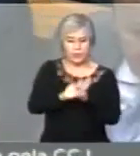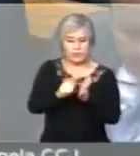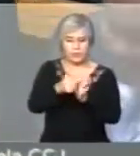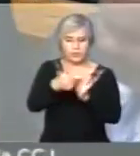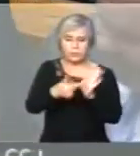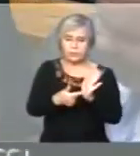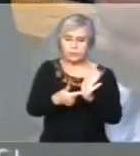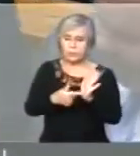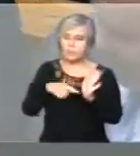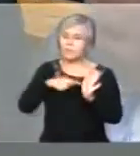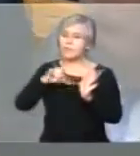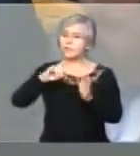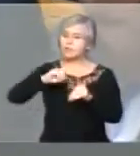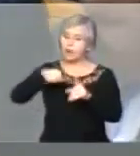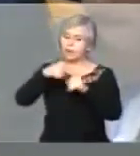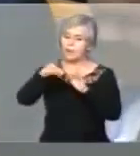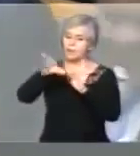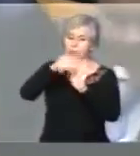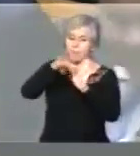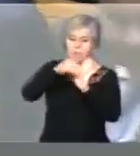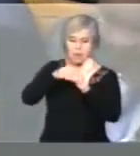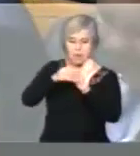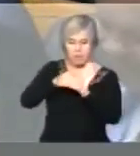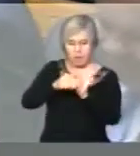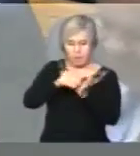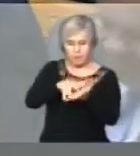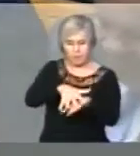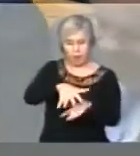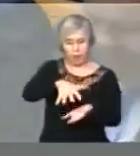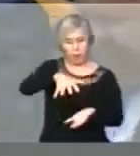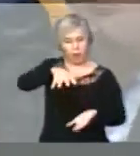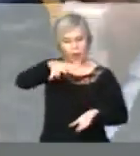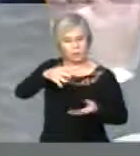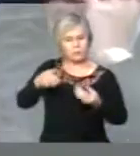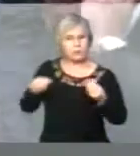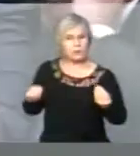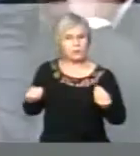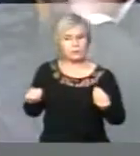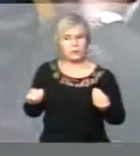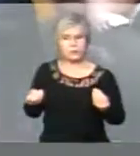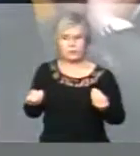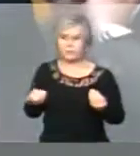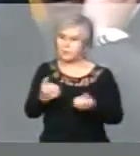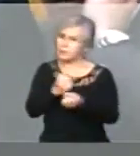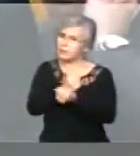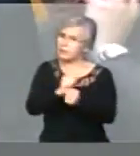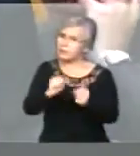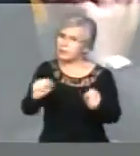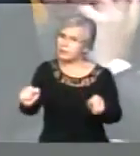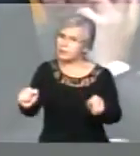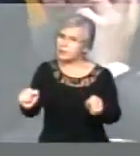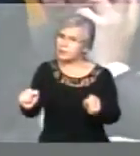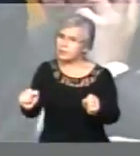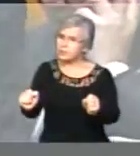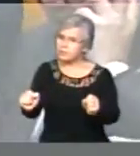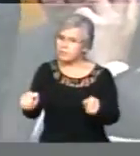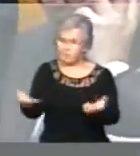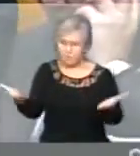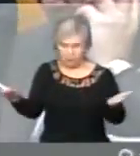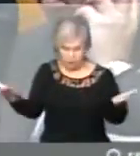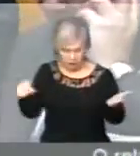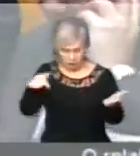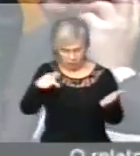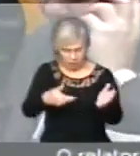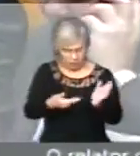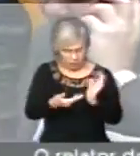Noé, uma árvore de Natal. Não é possível o parlamento debruçado